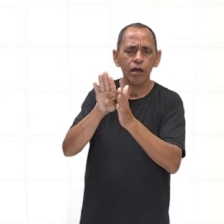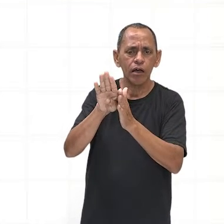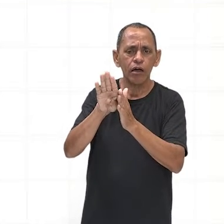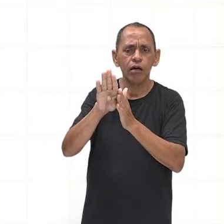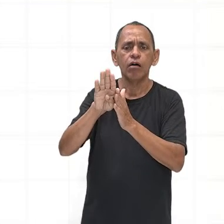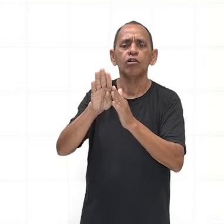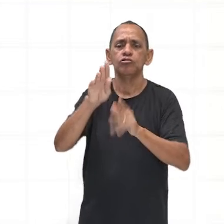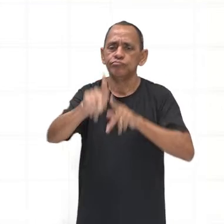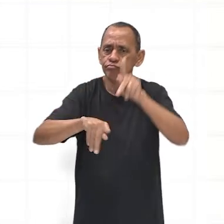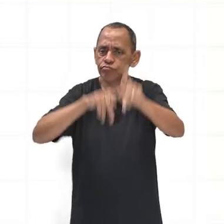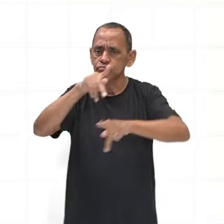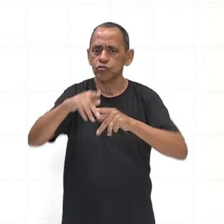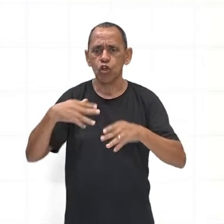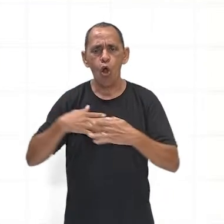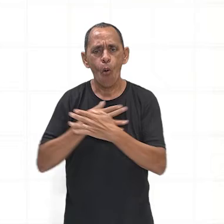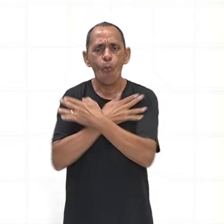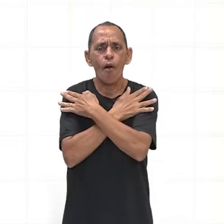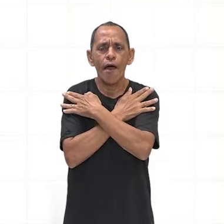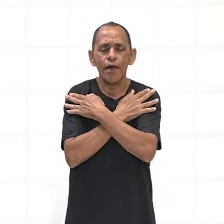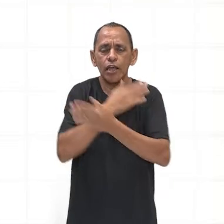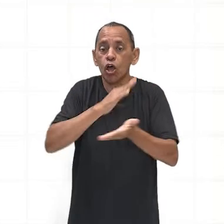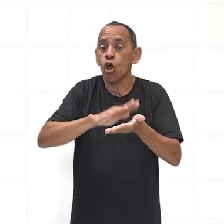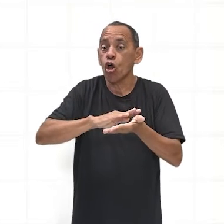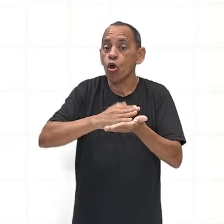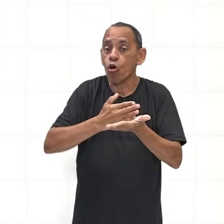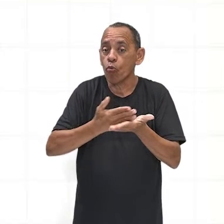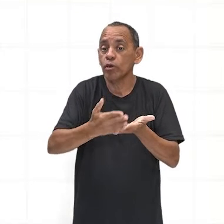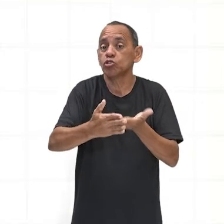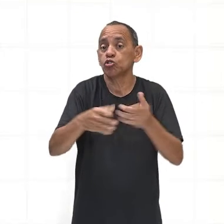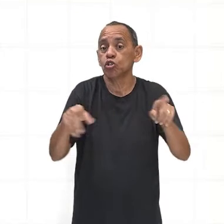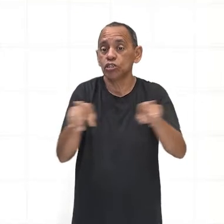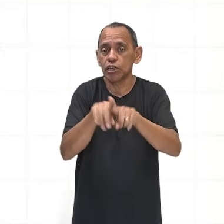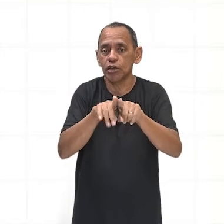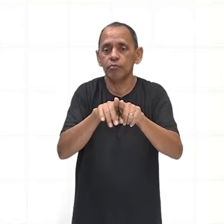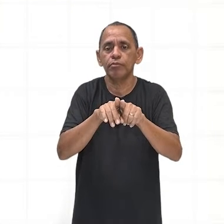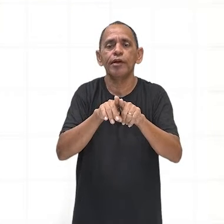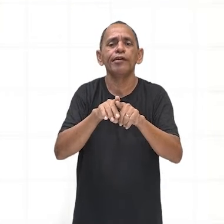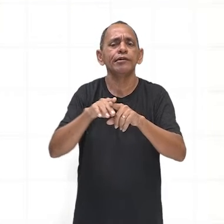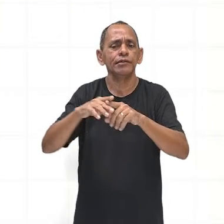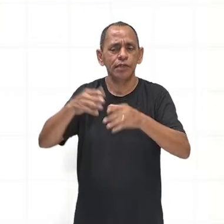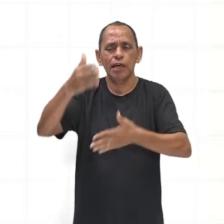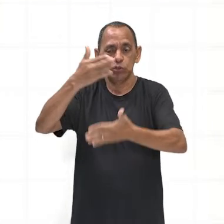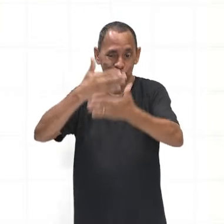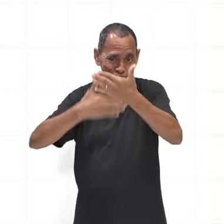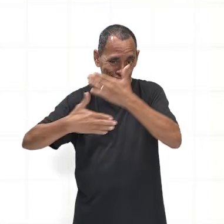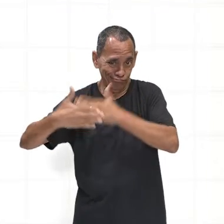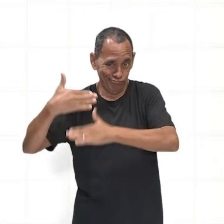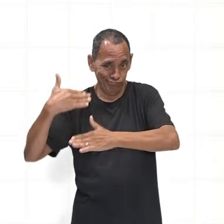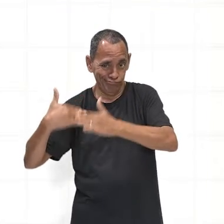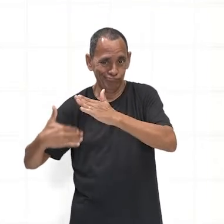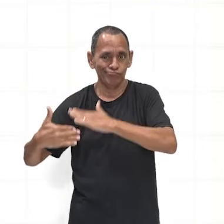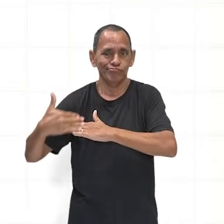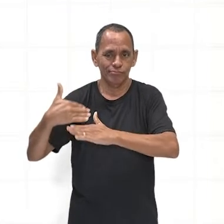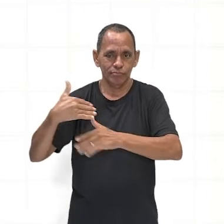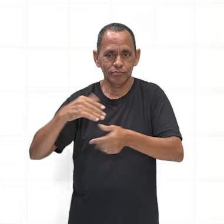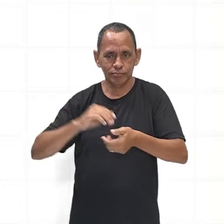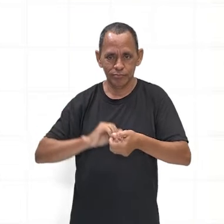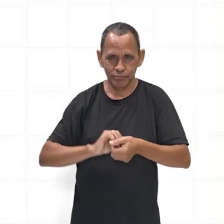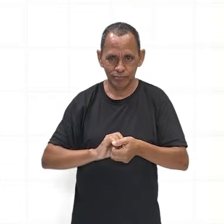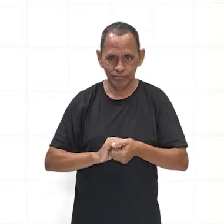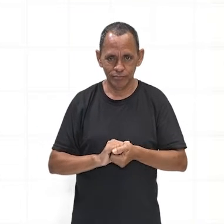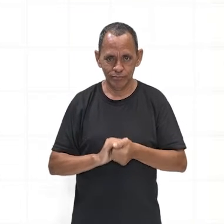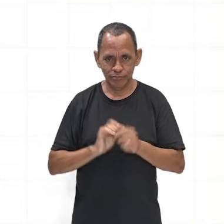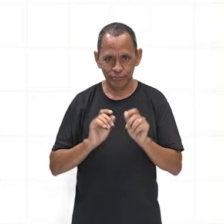sua decadência, tá? Iniciou-se o período pós-clássico marcado por sua decadência,